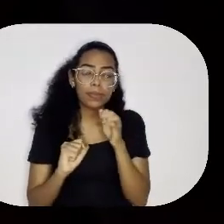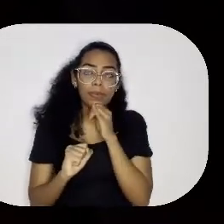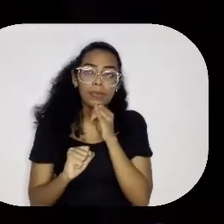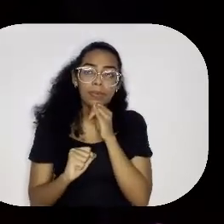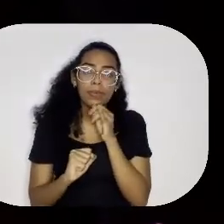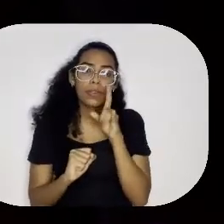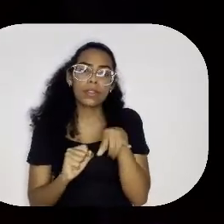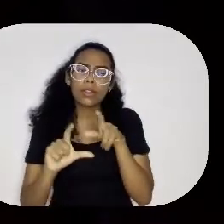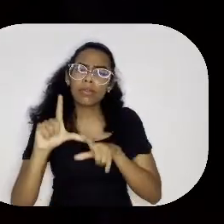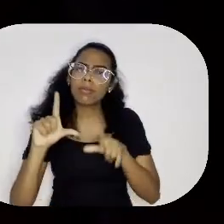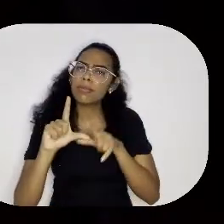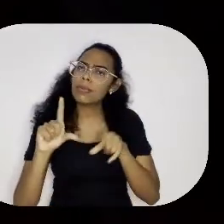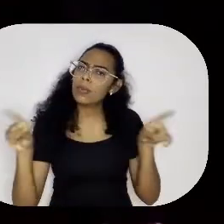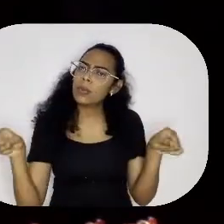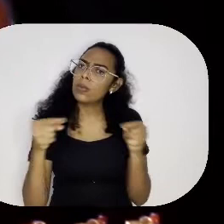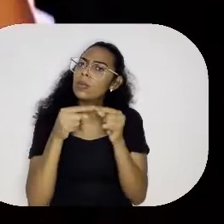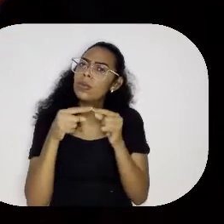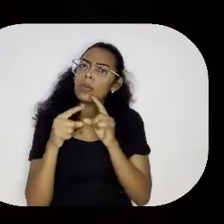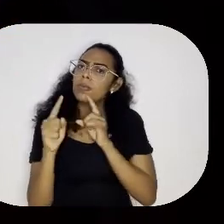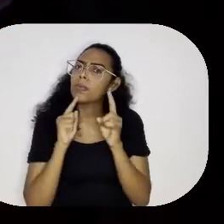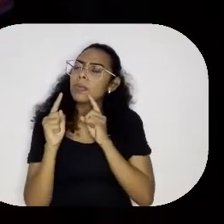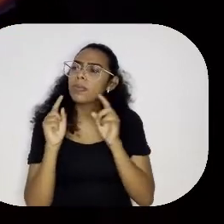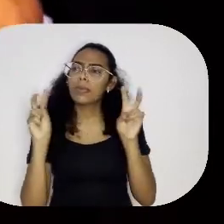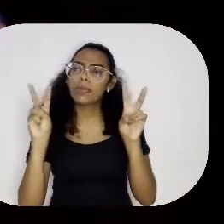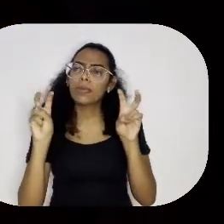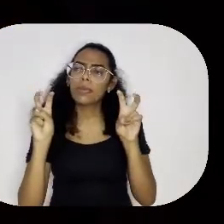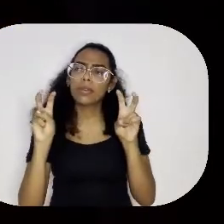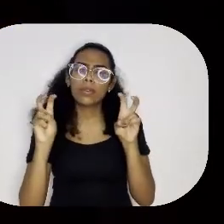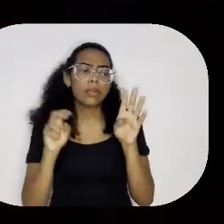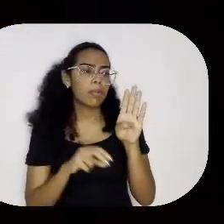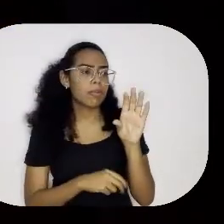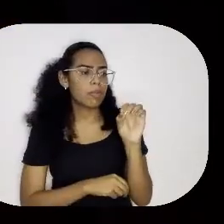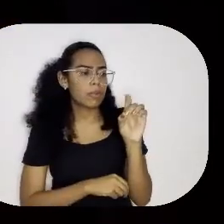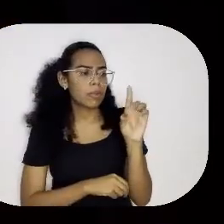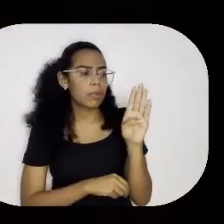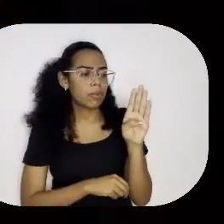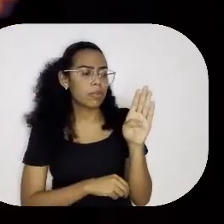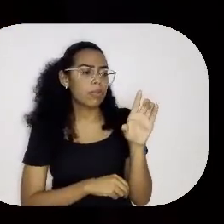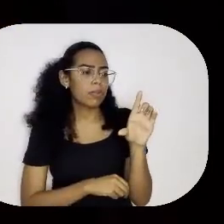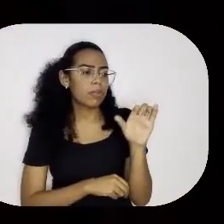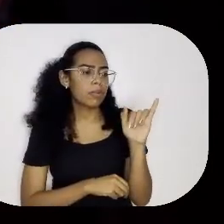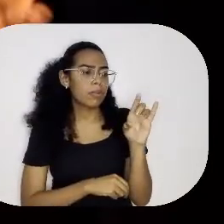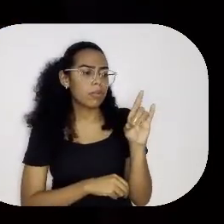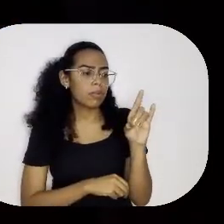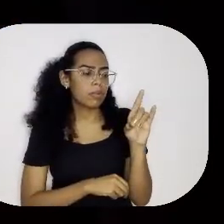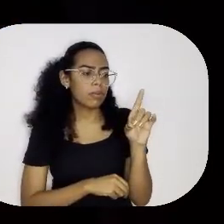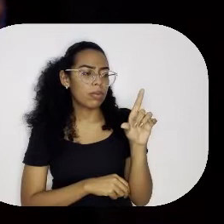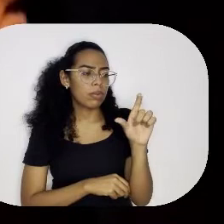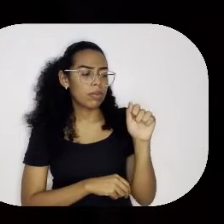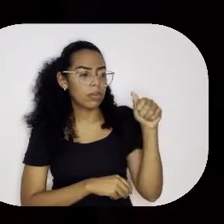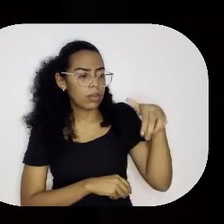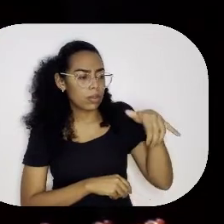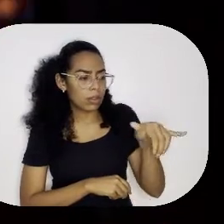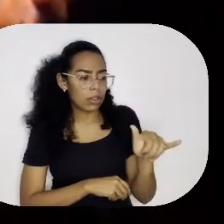Depois eu vim saber, um dos filhos meus comentou: "Ah, como essa letra aí, eu acho que ela, você dialoga com..." Ele disse que era meio Bob Dylan, que tinha a ver com as